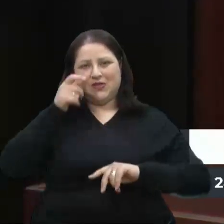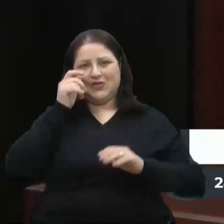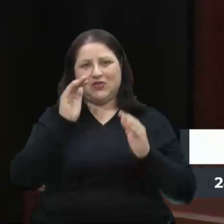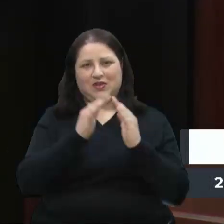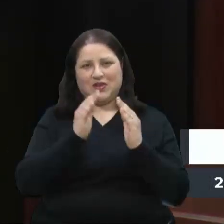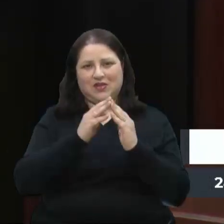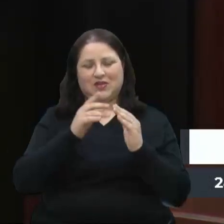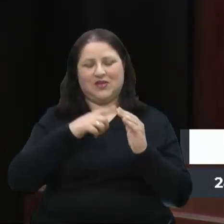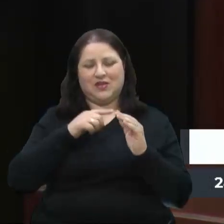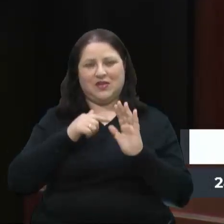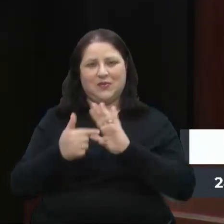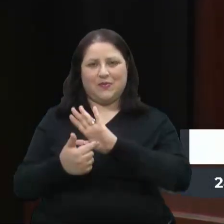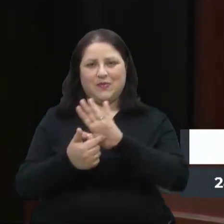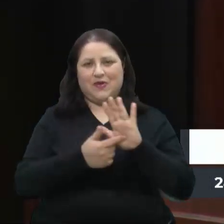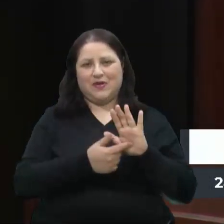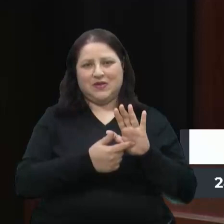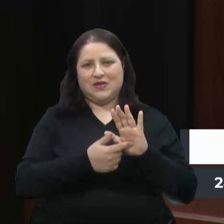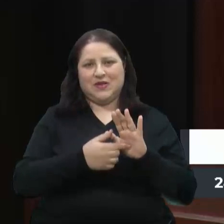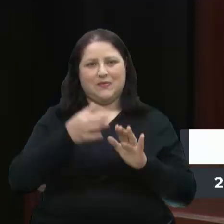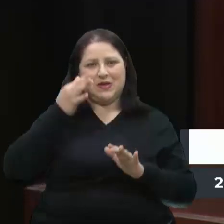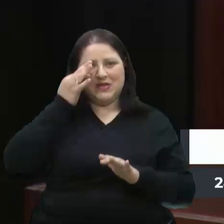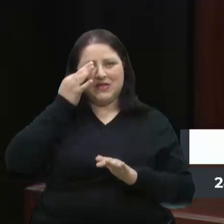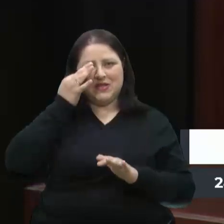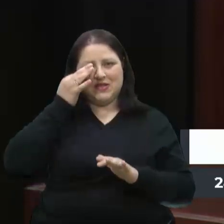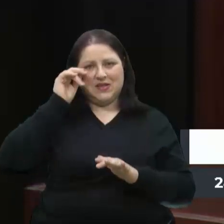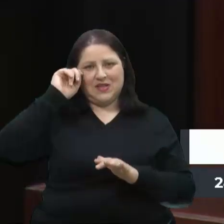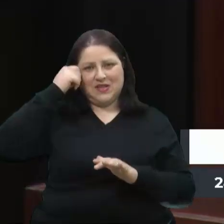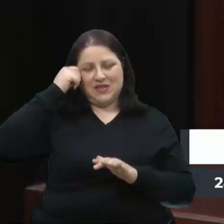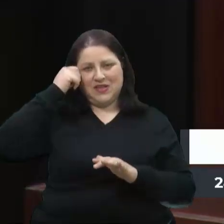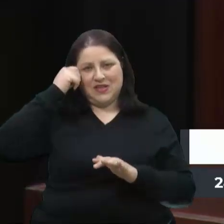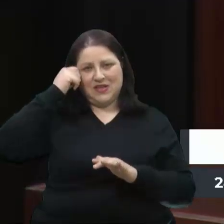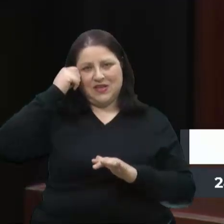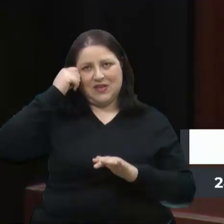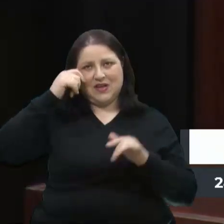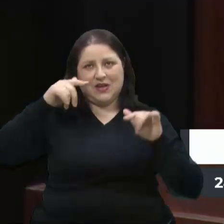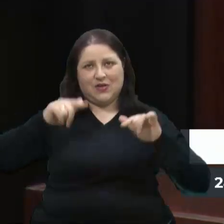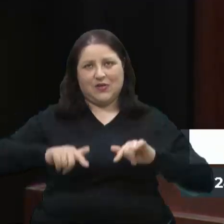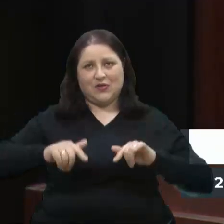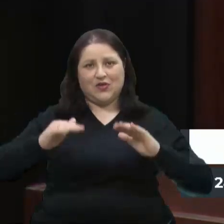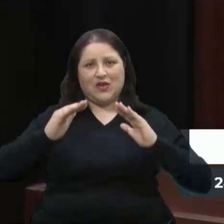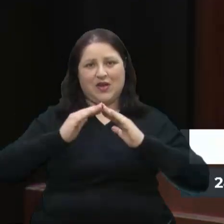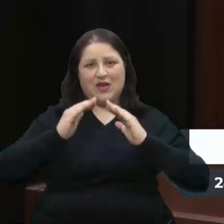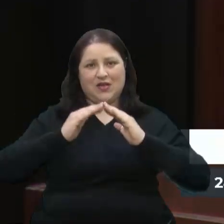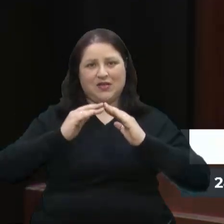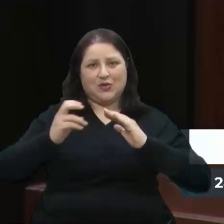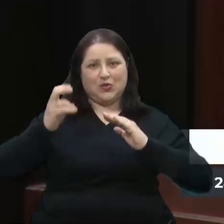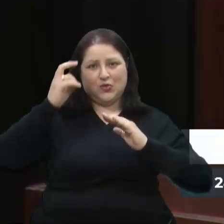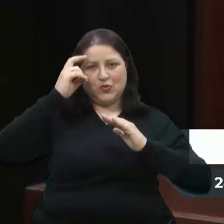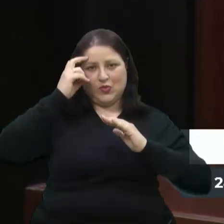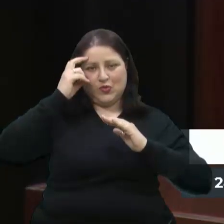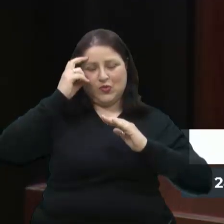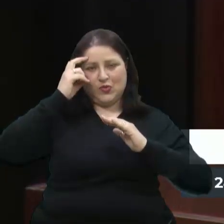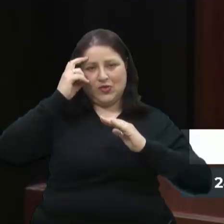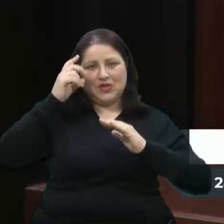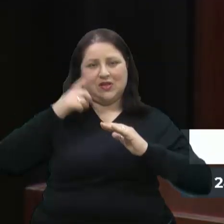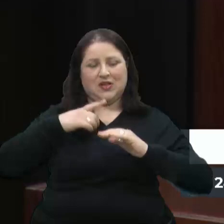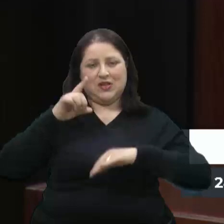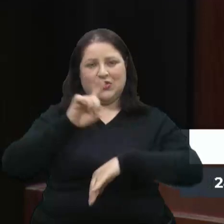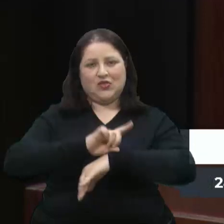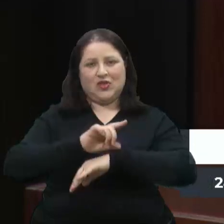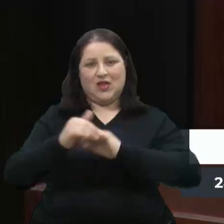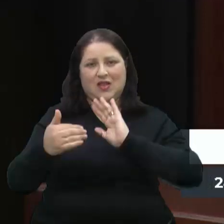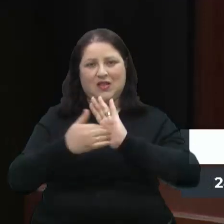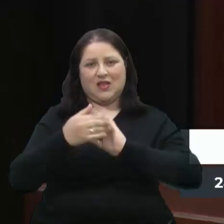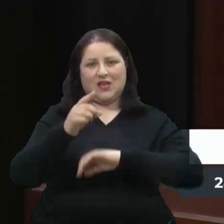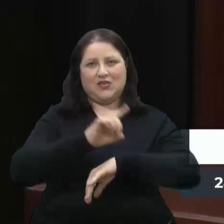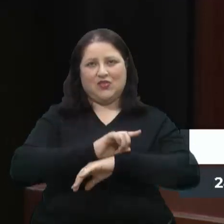ocorrendo a partir do dia de ontem, na Galeria da Casa de Cultura, vai até dia 13/11, no caso até